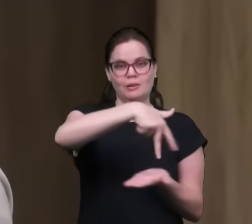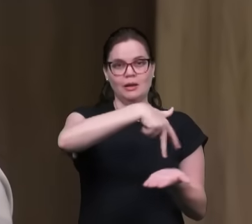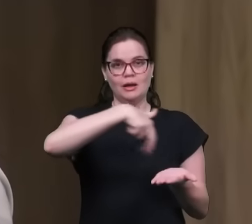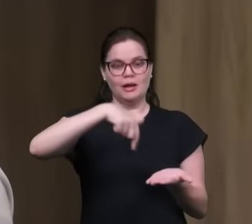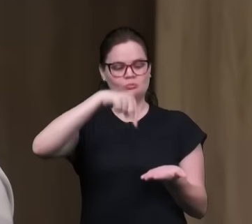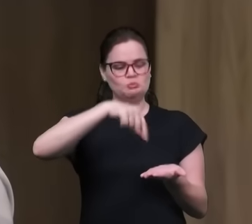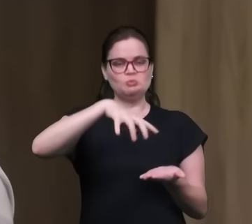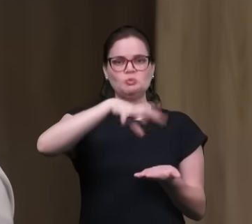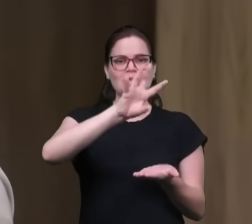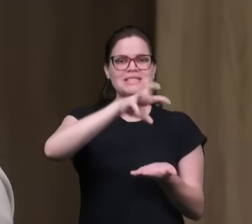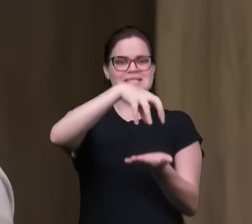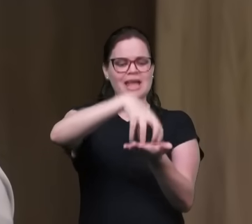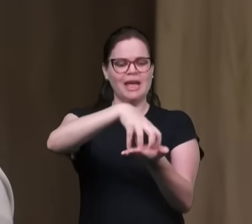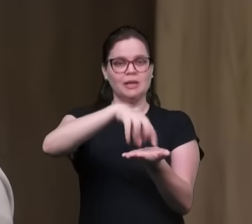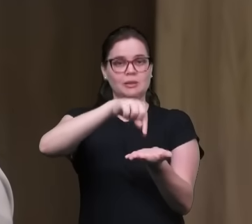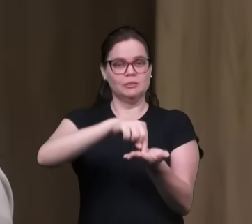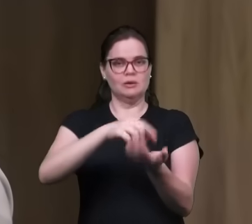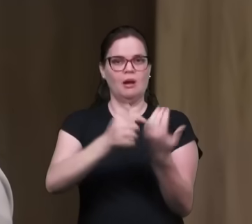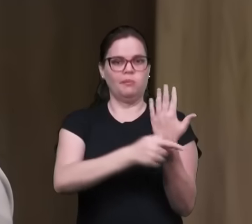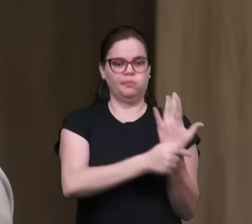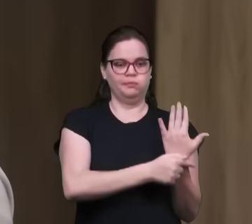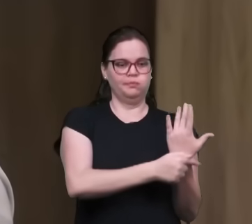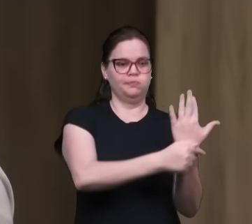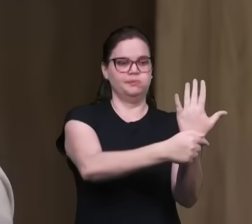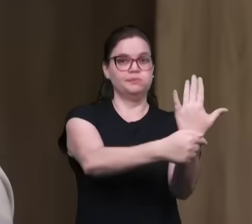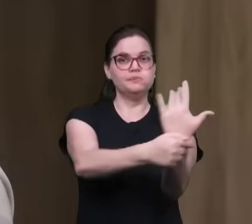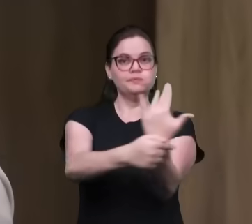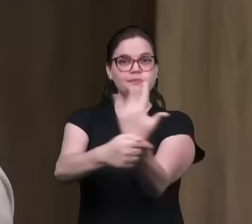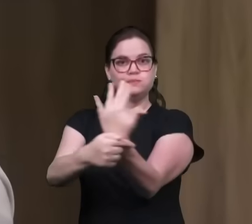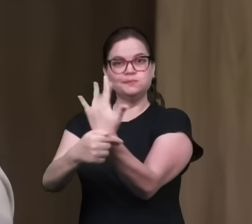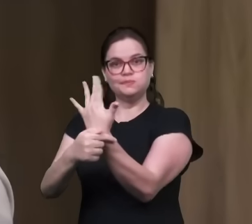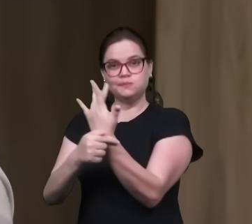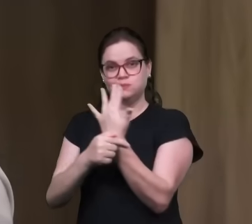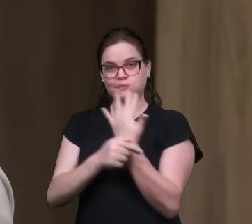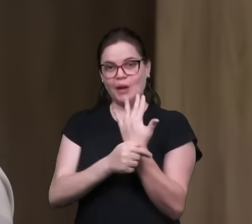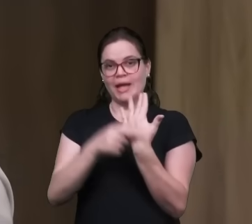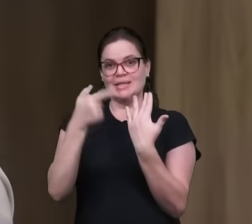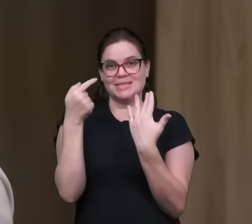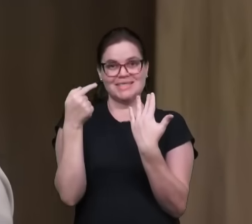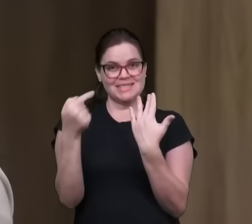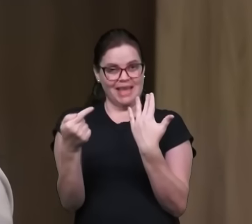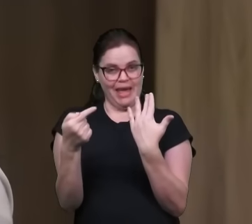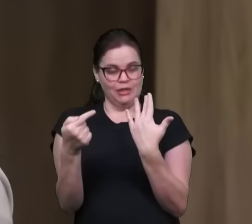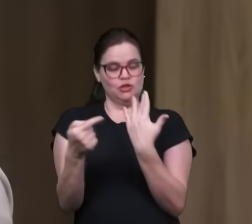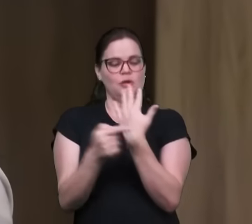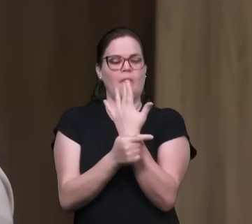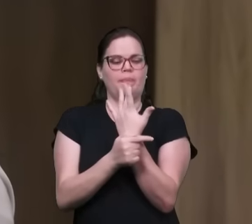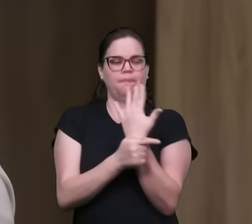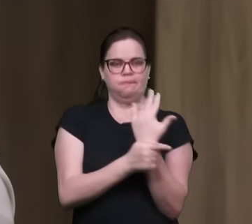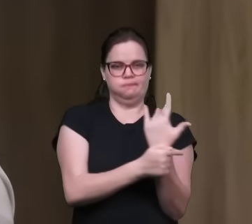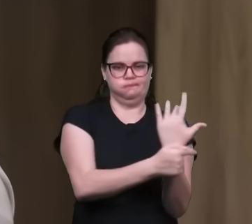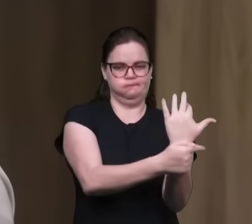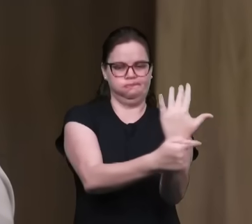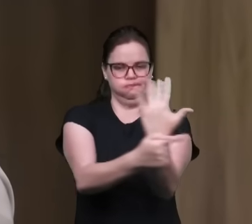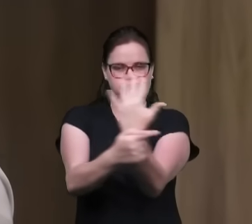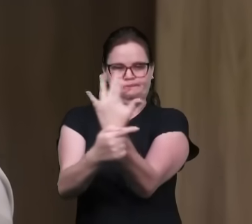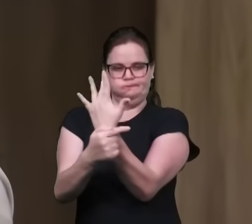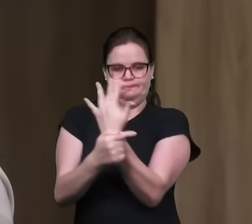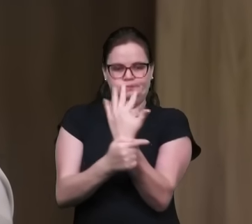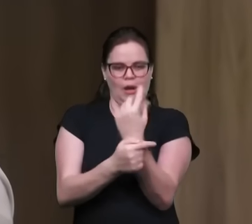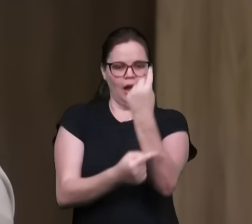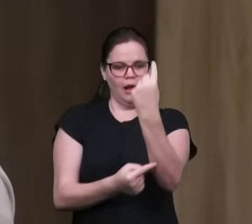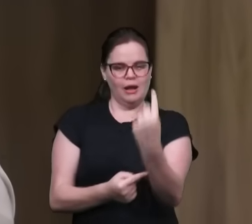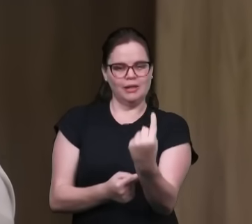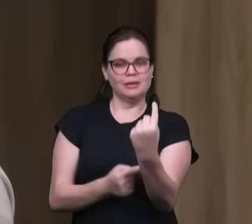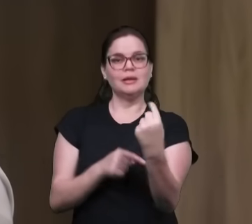castiçais. Então, nós já definimos aqui, né? Já definimos aqui que os 7 castiçais são as 7 igrejas. Vimos lá no capítulo 1, verso 20,